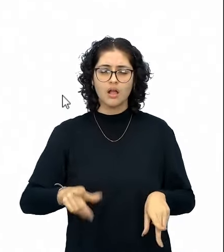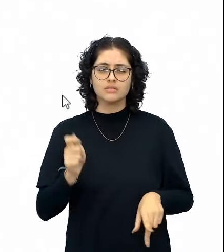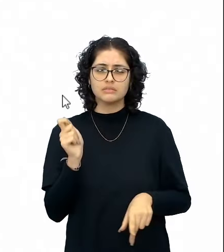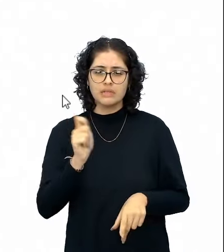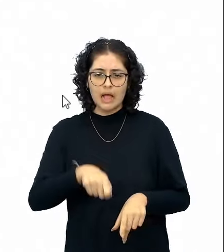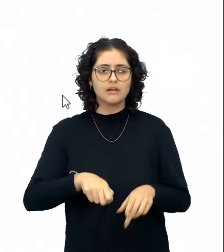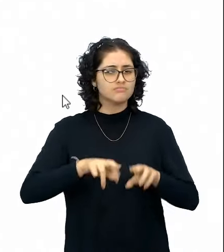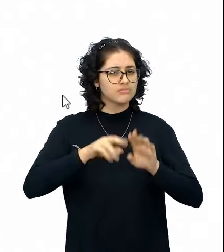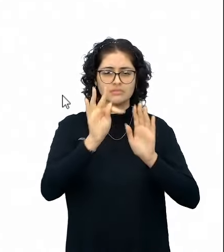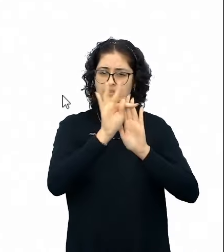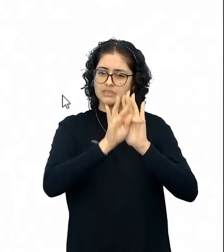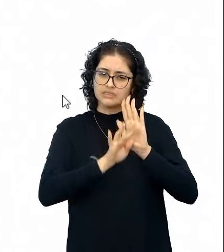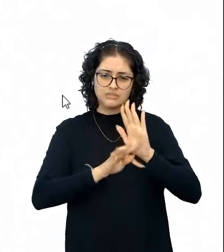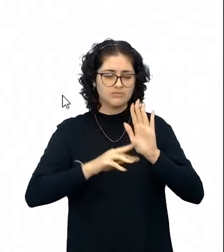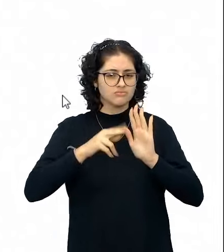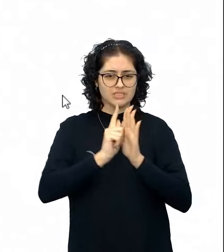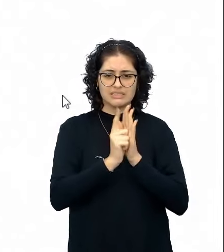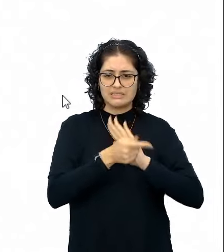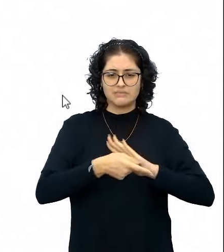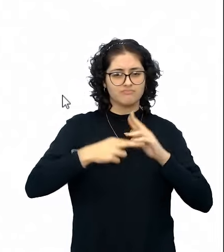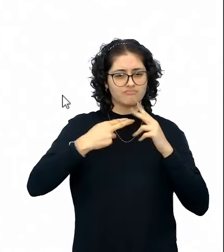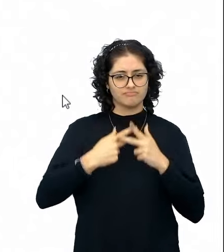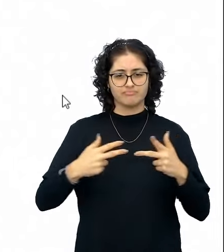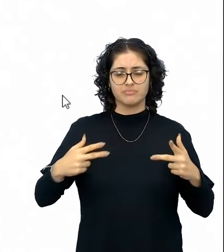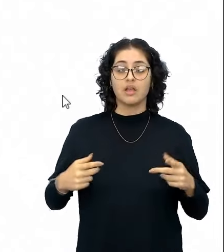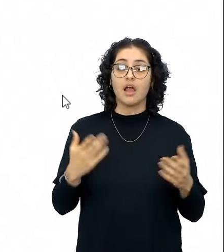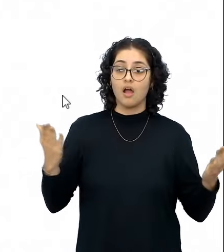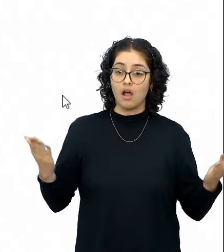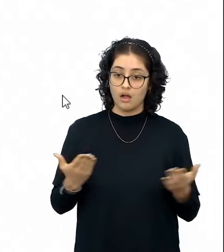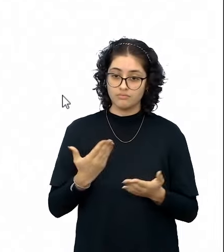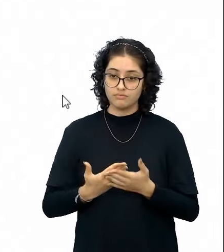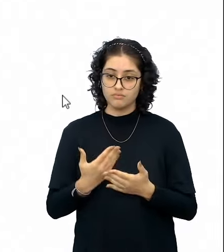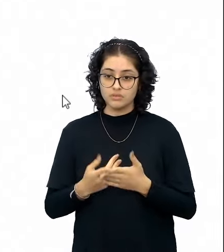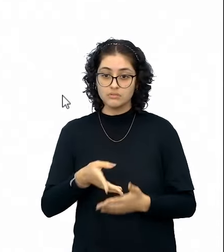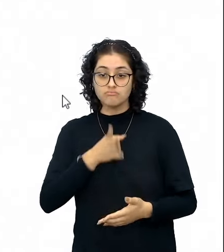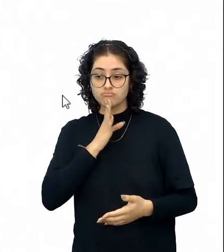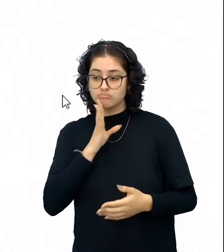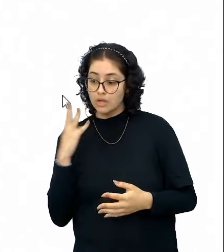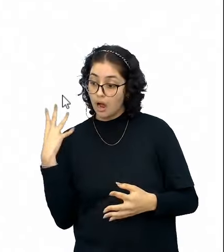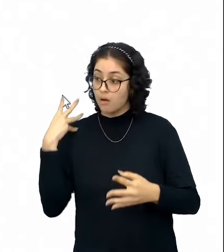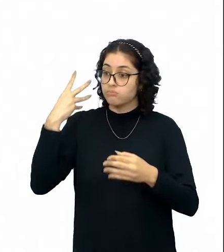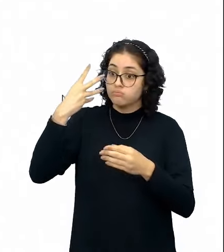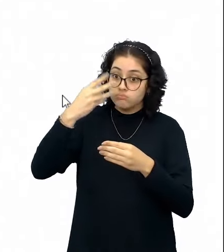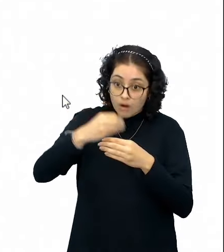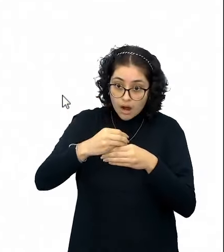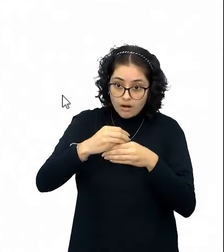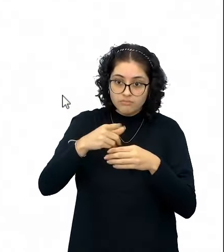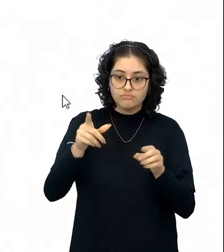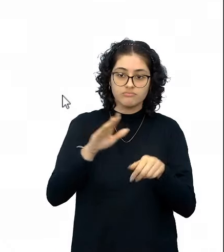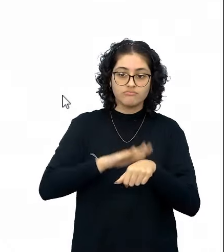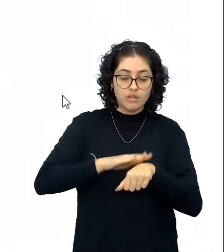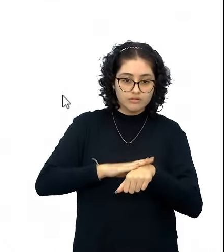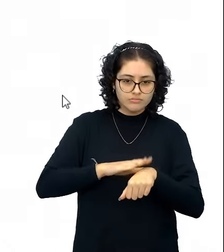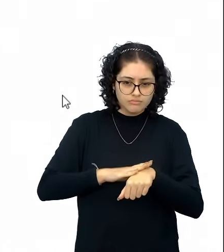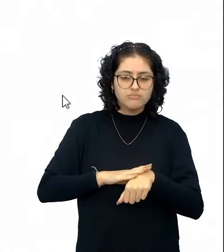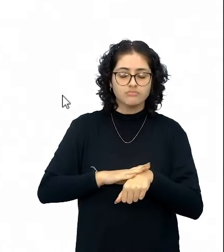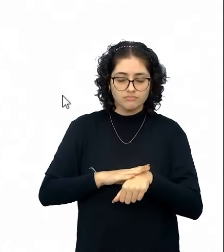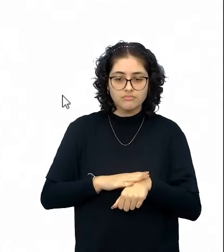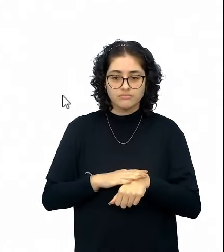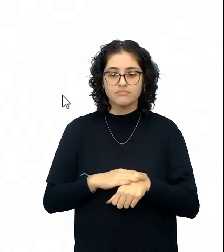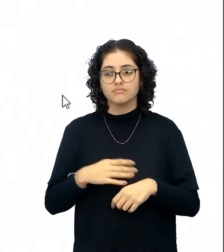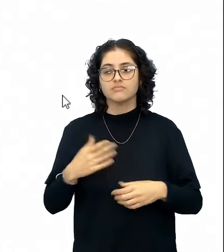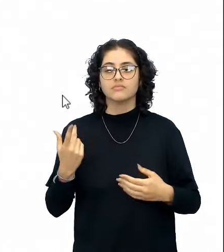gêneros textuais. Na aula de hoje, propomos que você utilize todos os conhecimentos adquiridos, colocando-os em prática. Então, já traz à